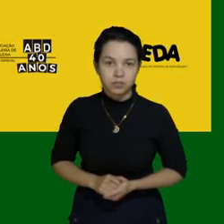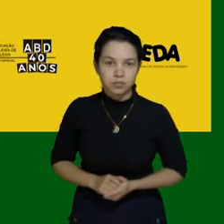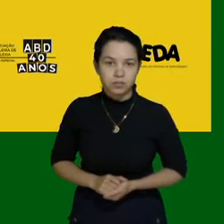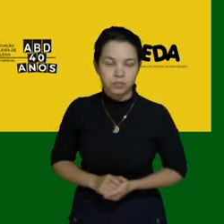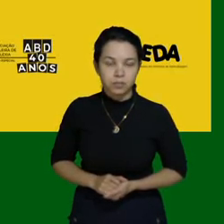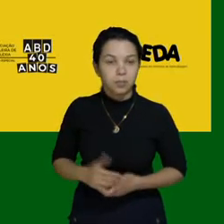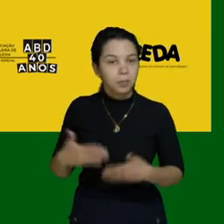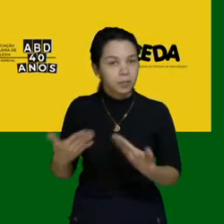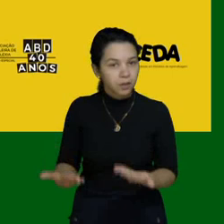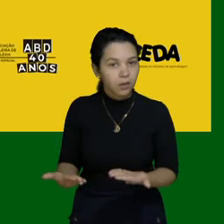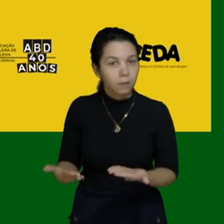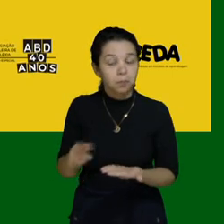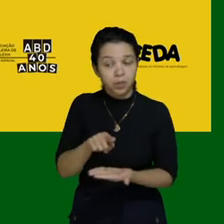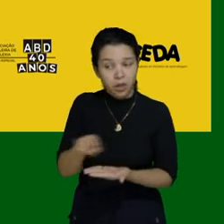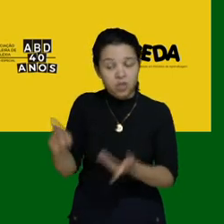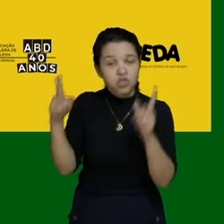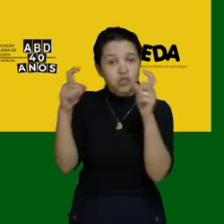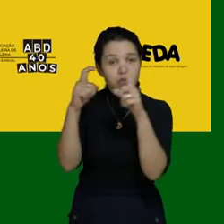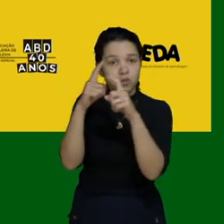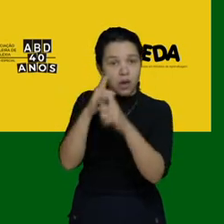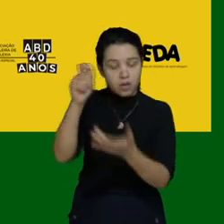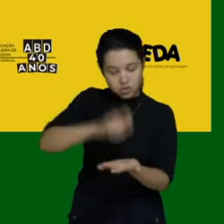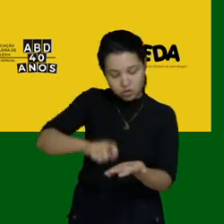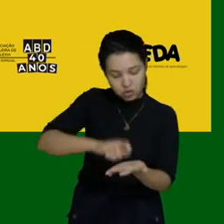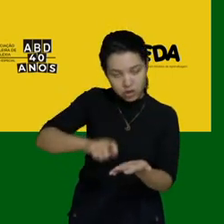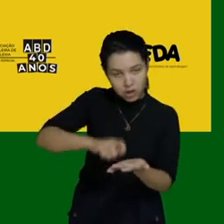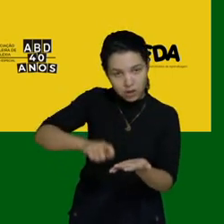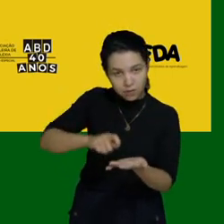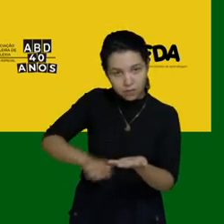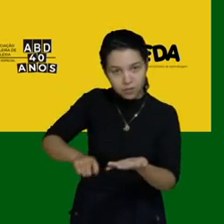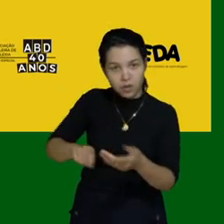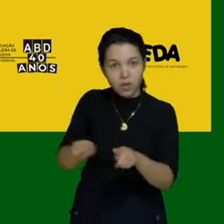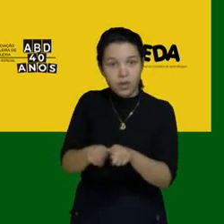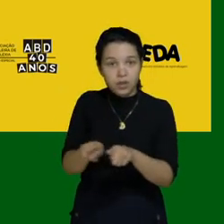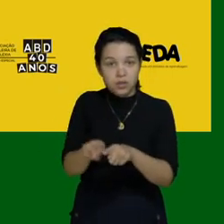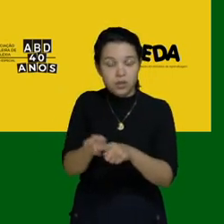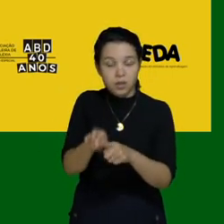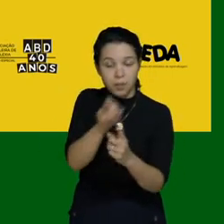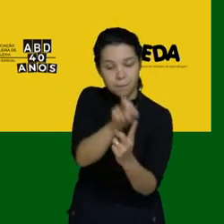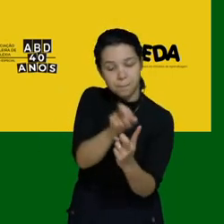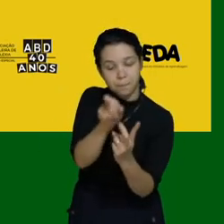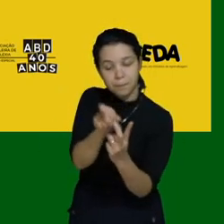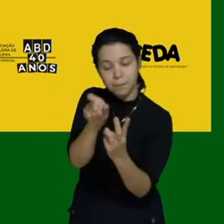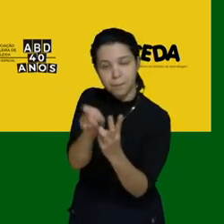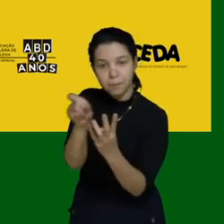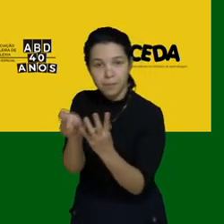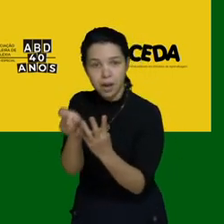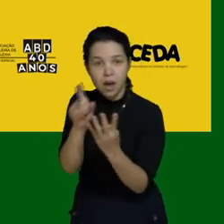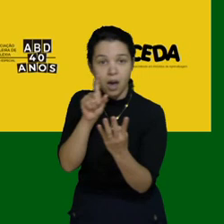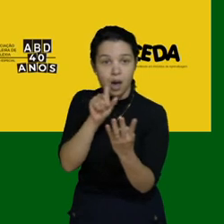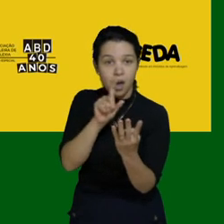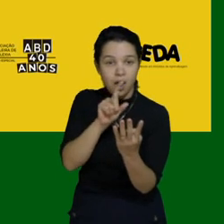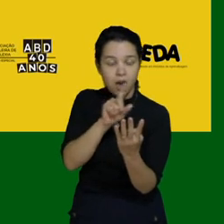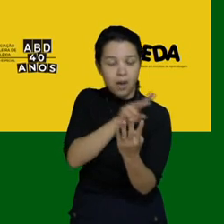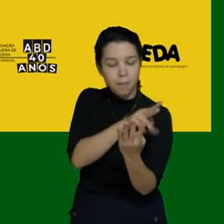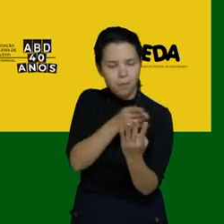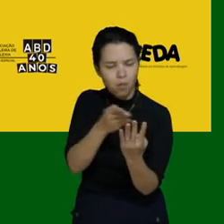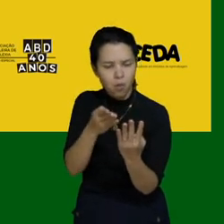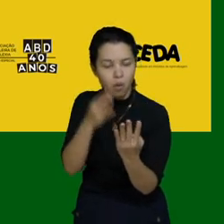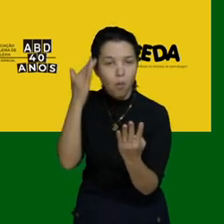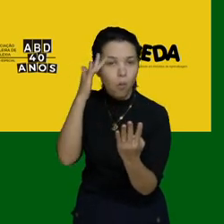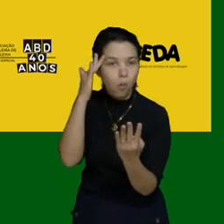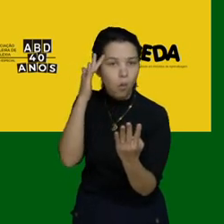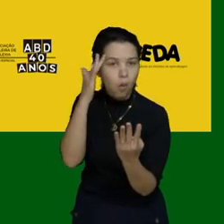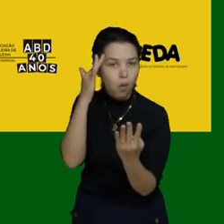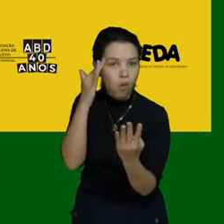então eles têm muita dificuldade para escrever e soletrar eles processam essa linguagem de uma maneira bem diferente né então